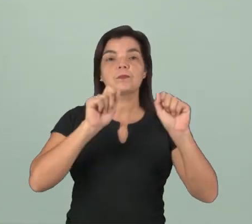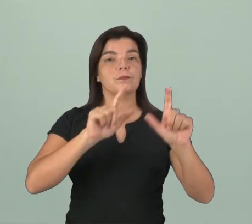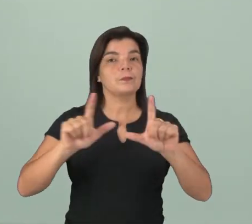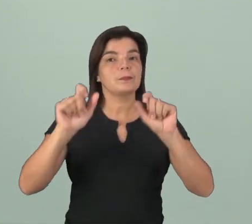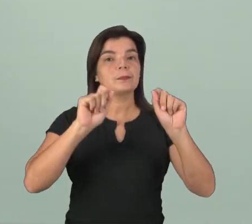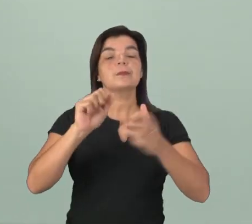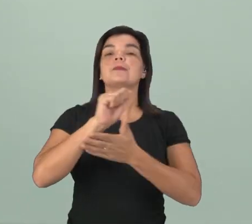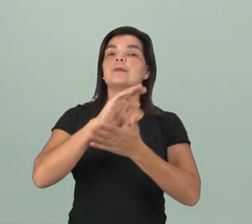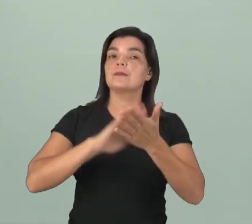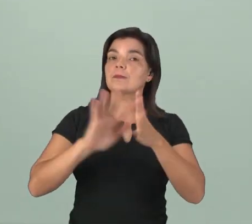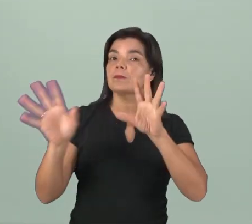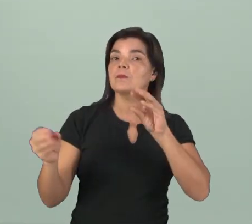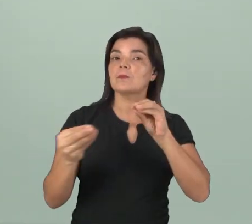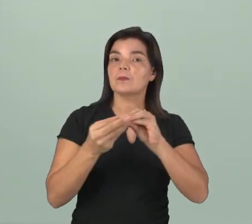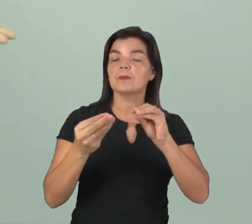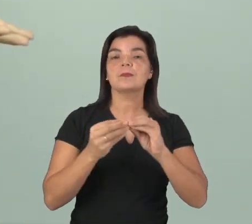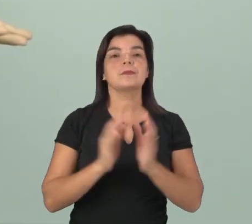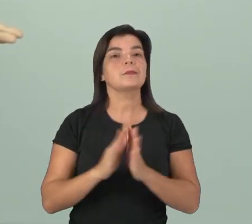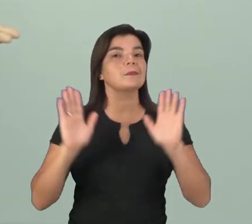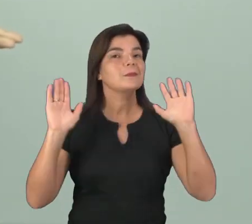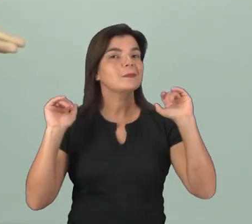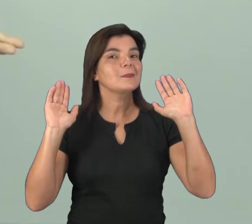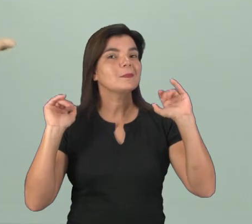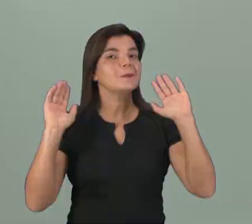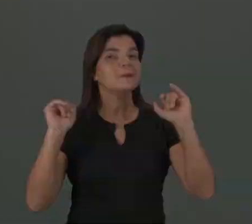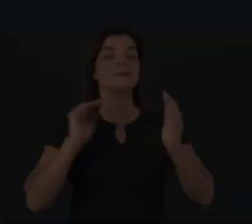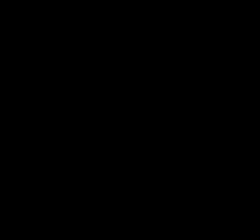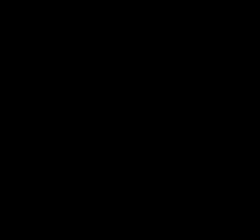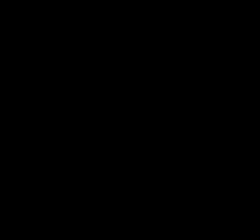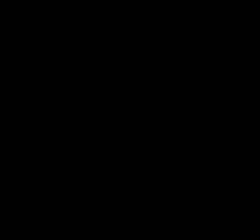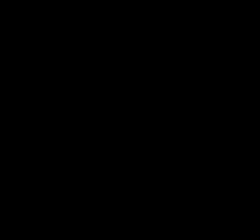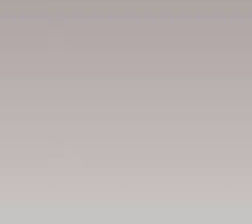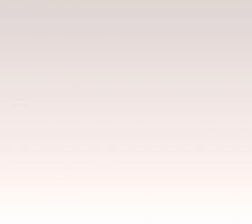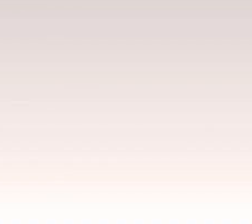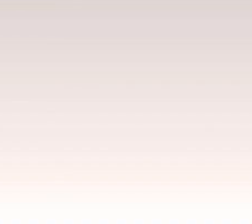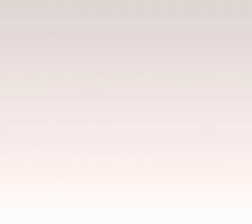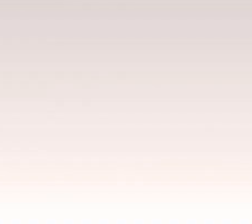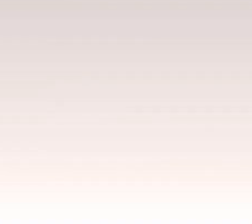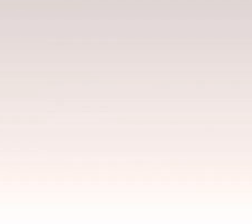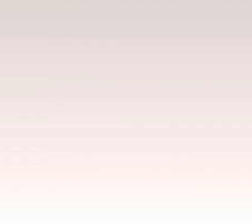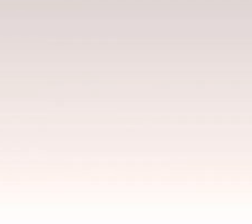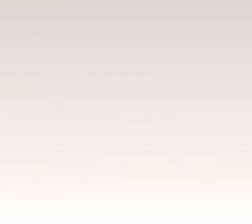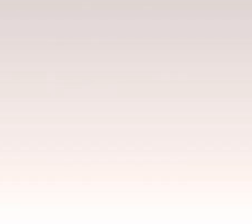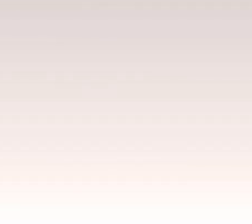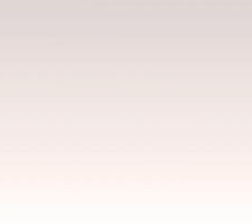slides, os exercícios extras. E adiós!